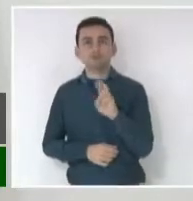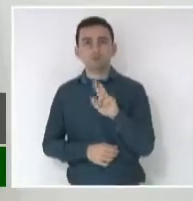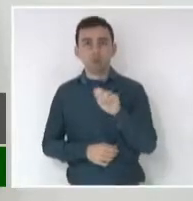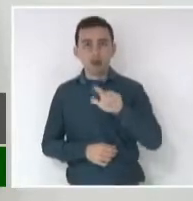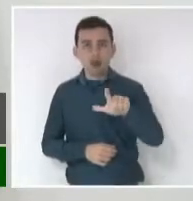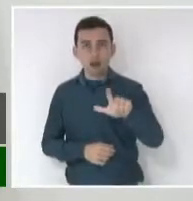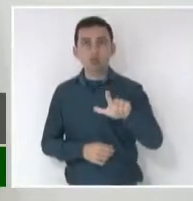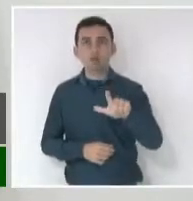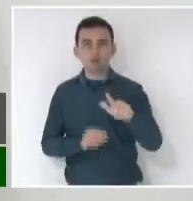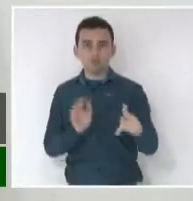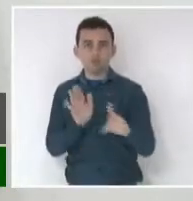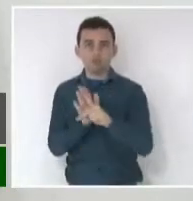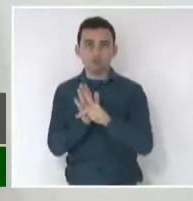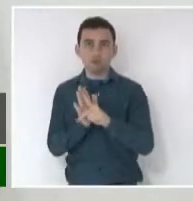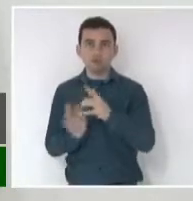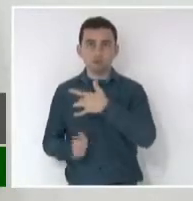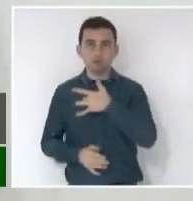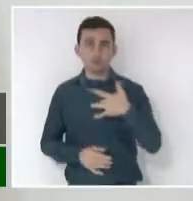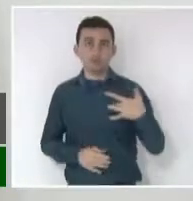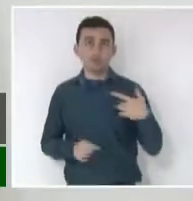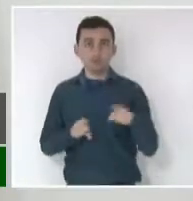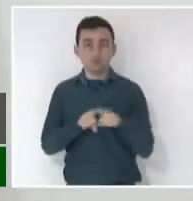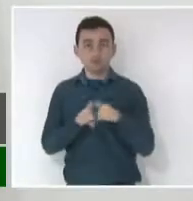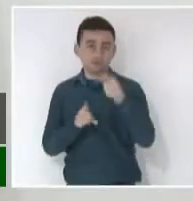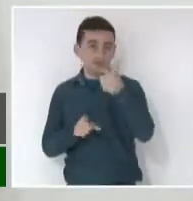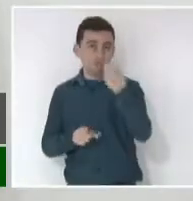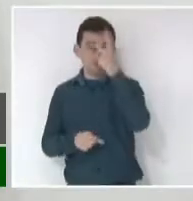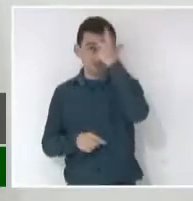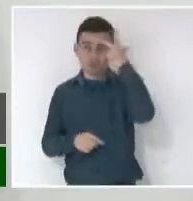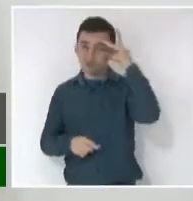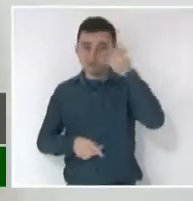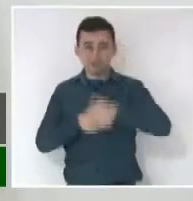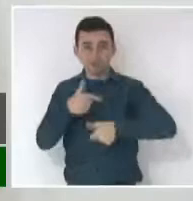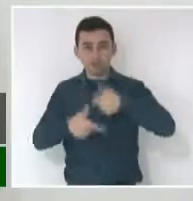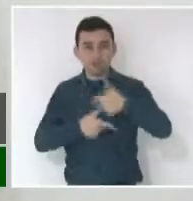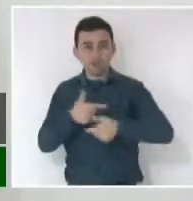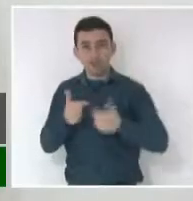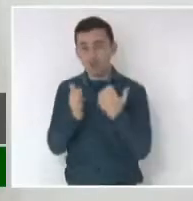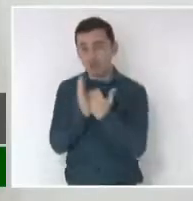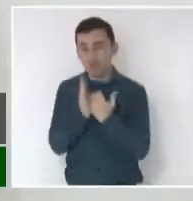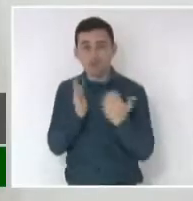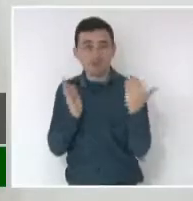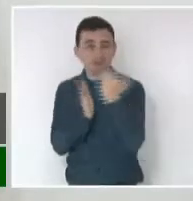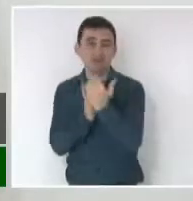que trabalham para além da fitoterapia,